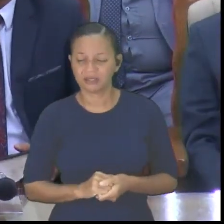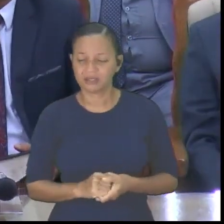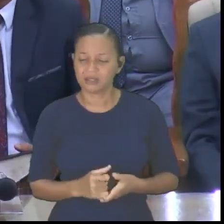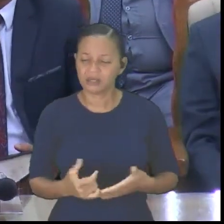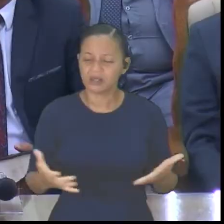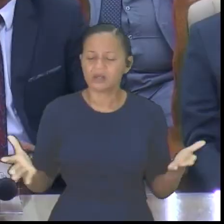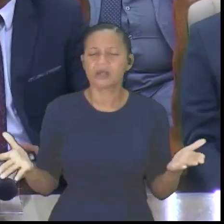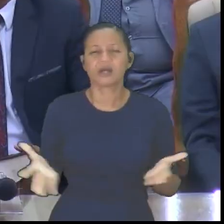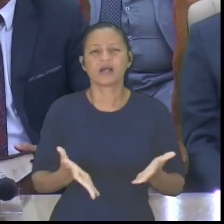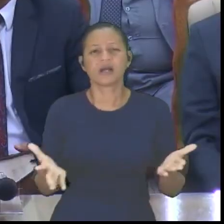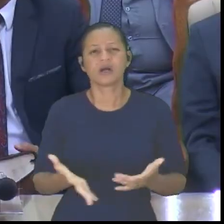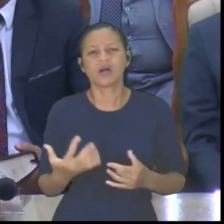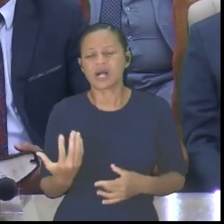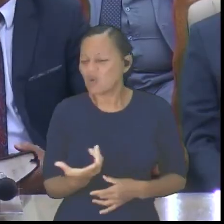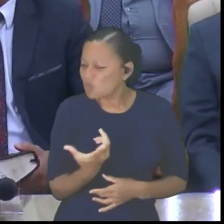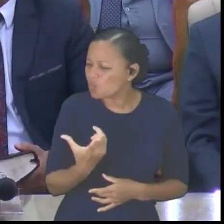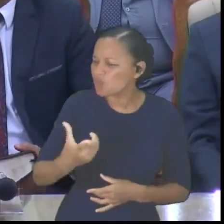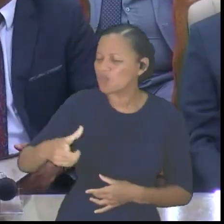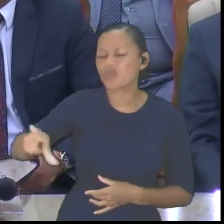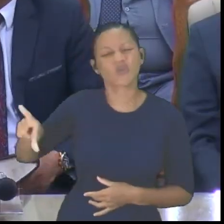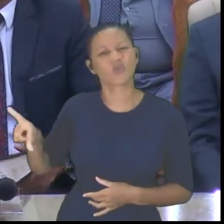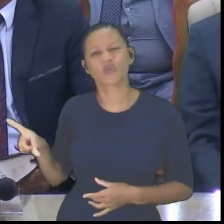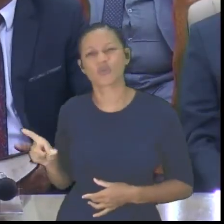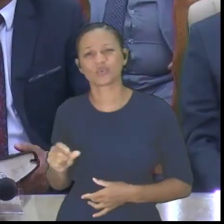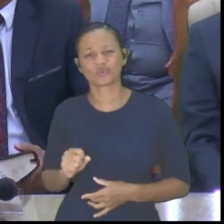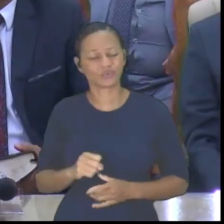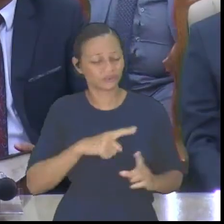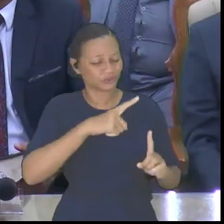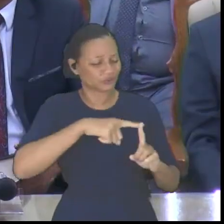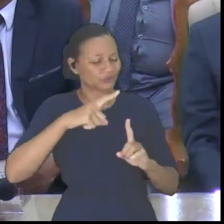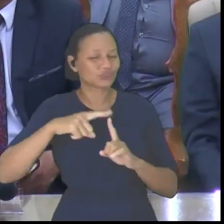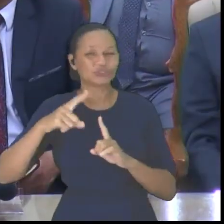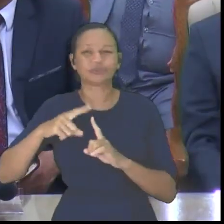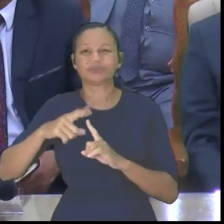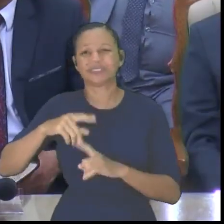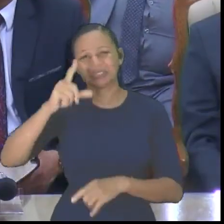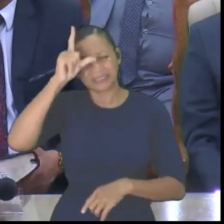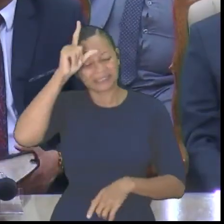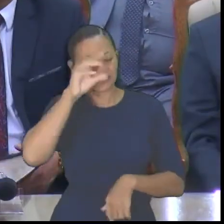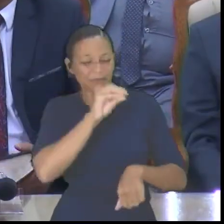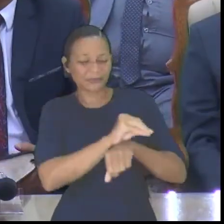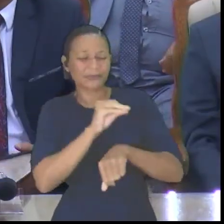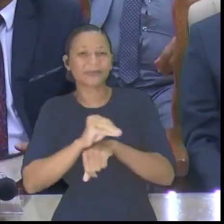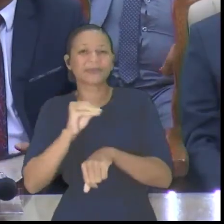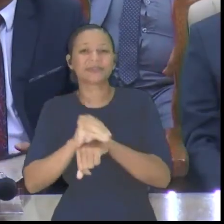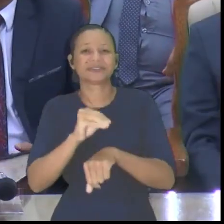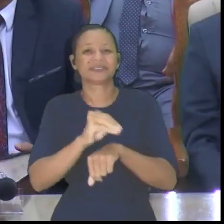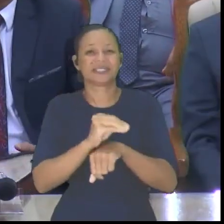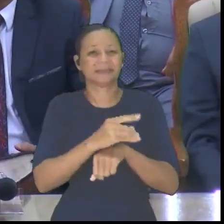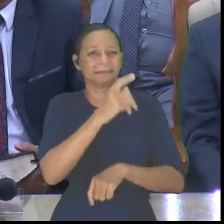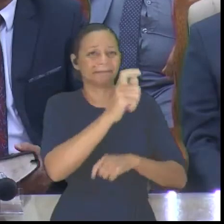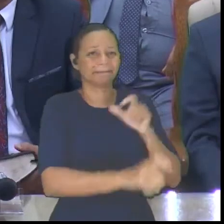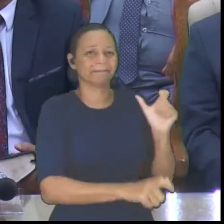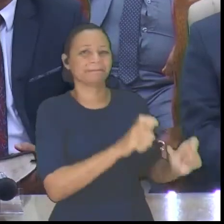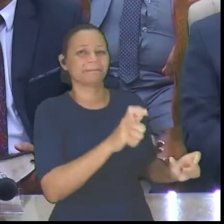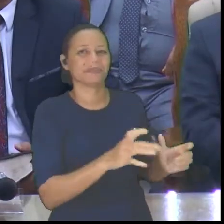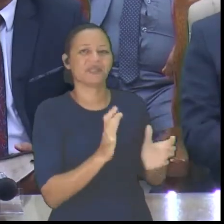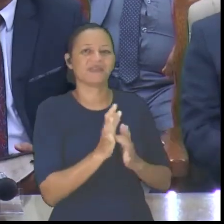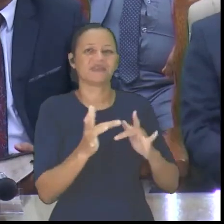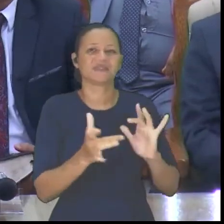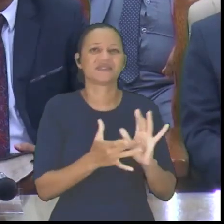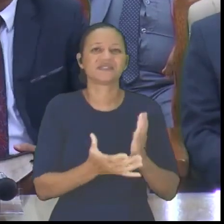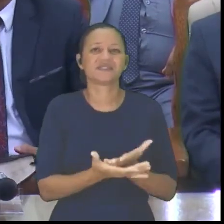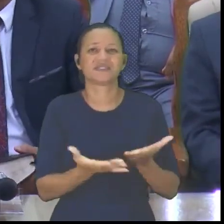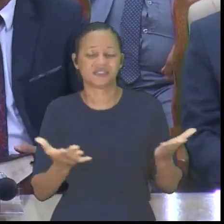Agora, outra célebre liderança de cuidar de gente foi Jesus. que deu a